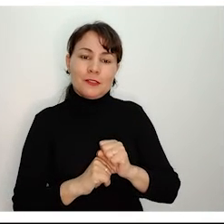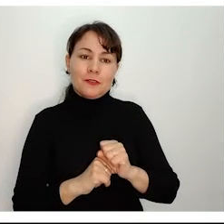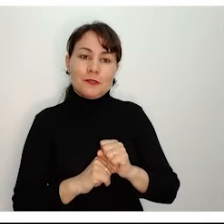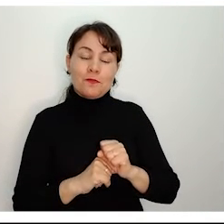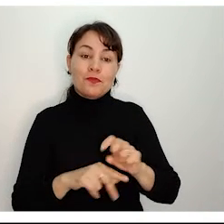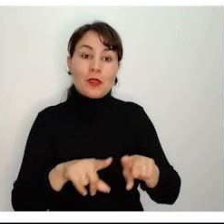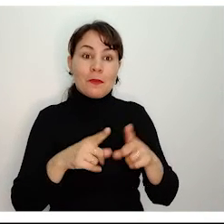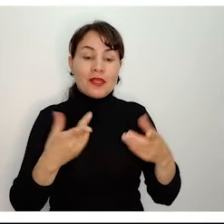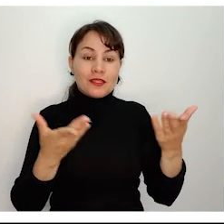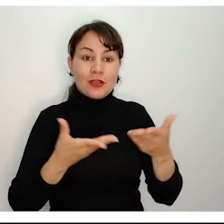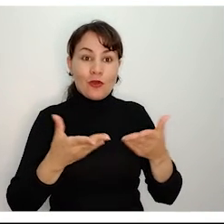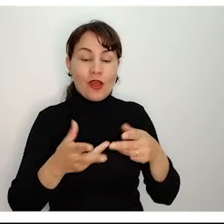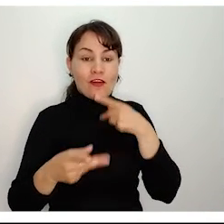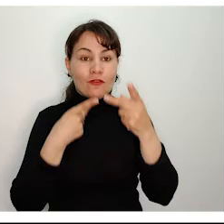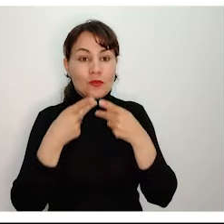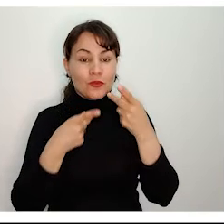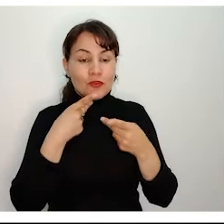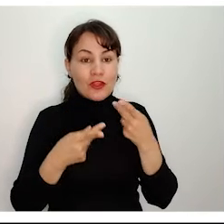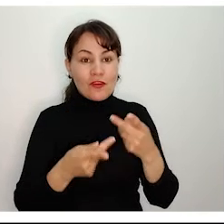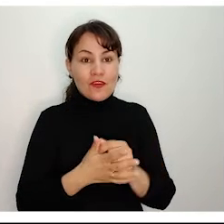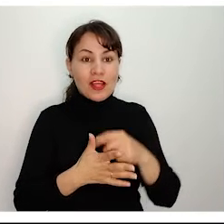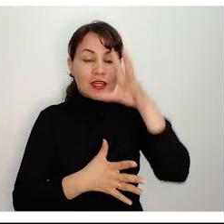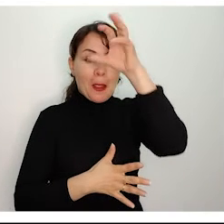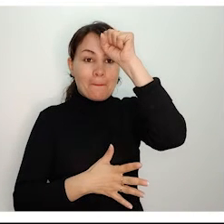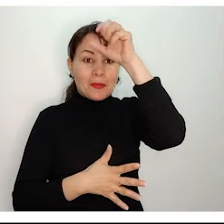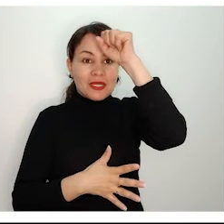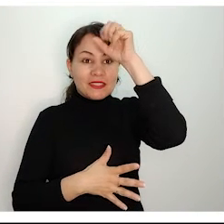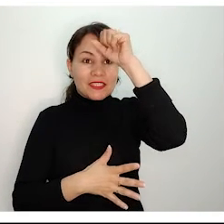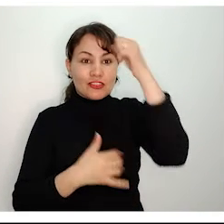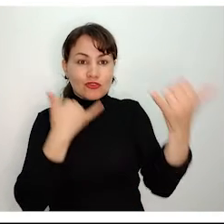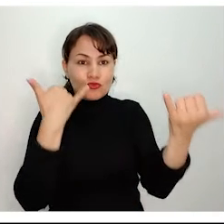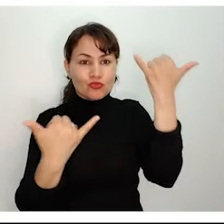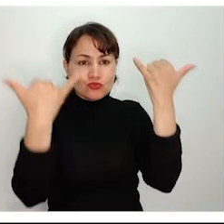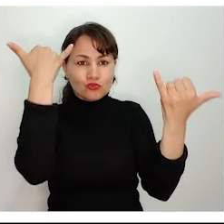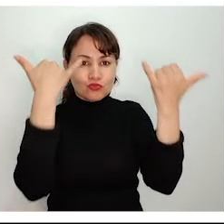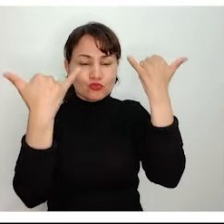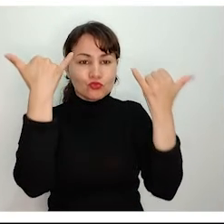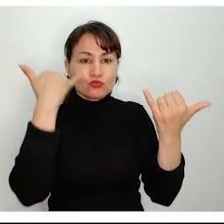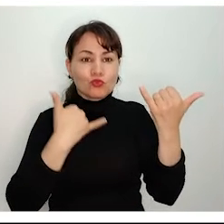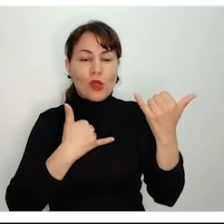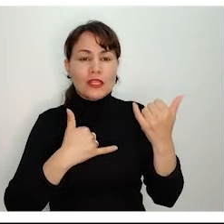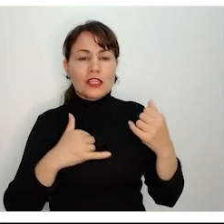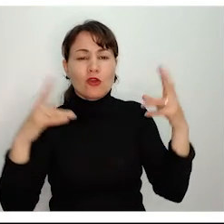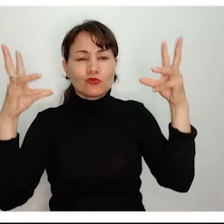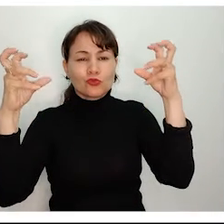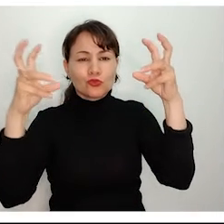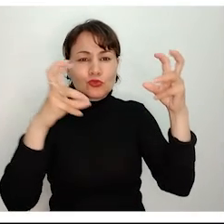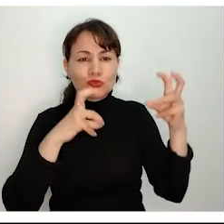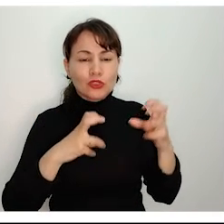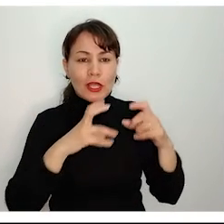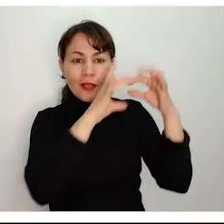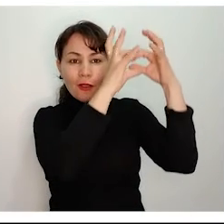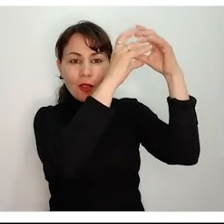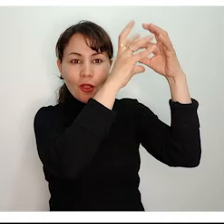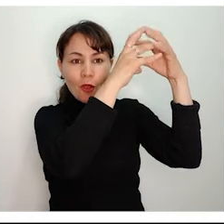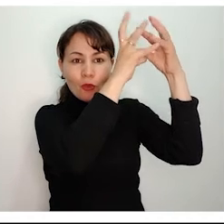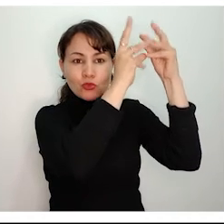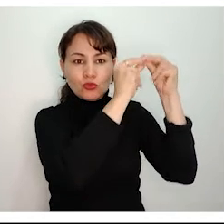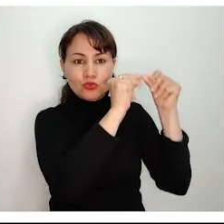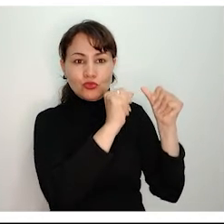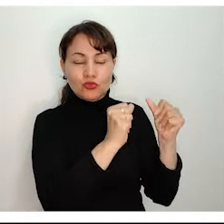é aprendizagem. Porém, agora nós estamos falando de aprendizagem de informações, de conceitos.